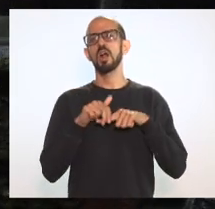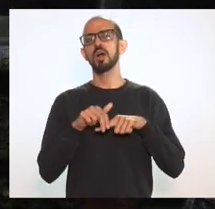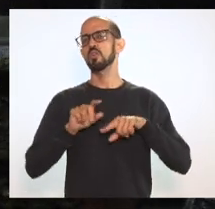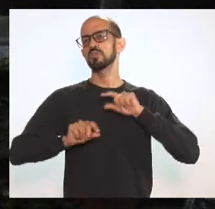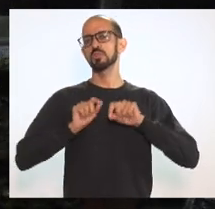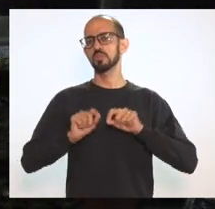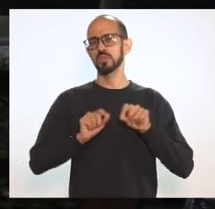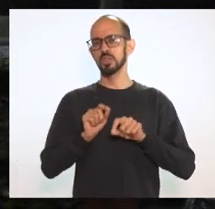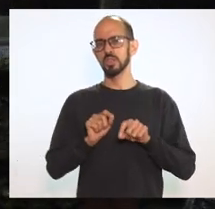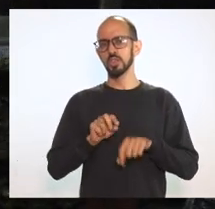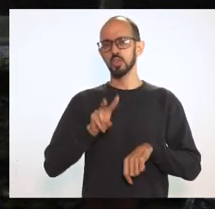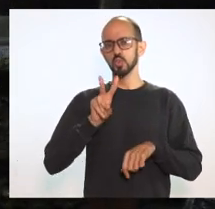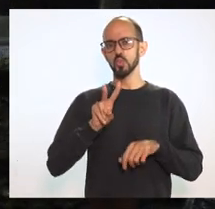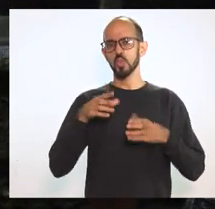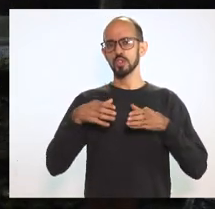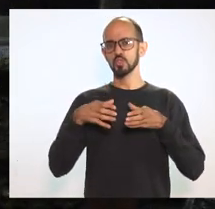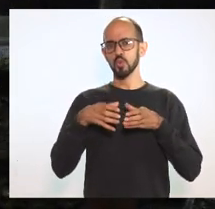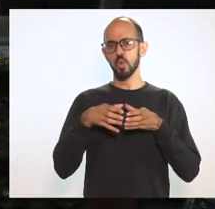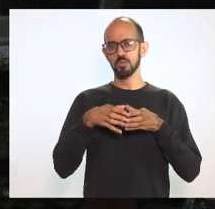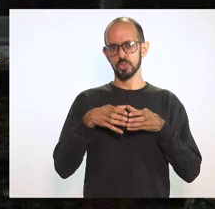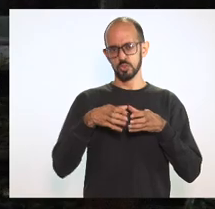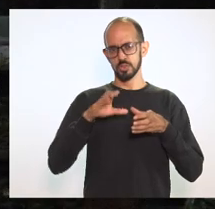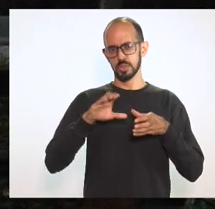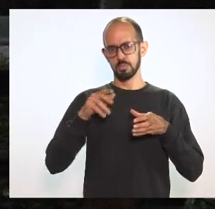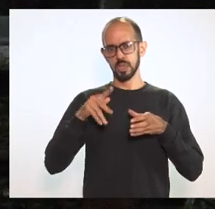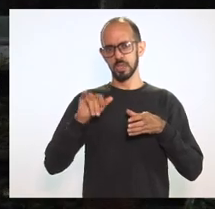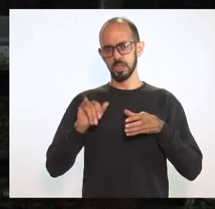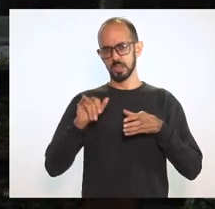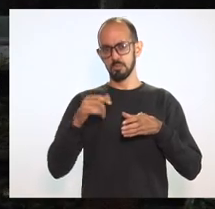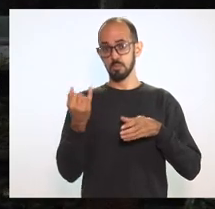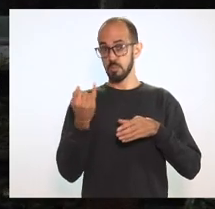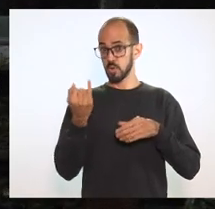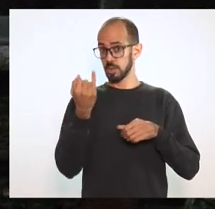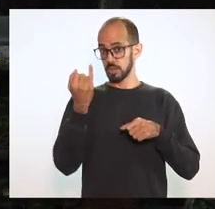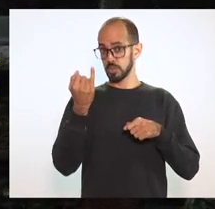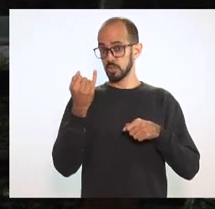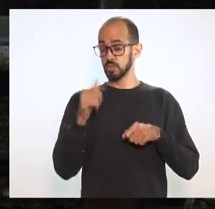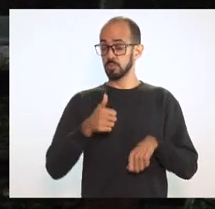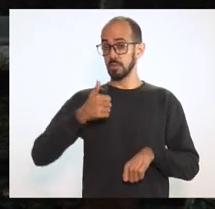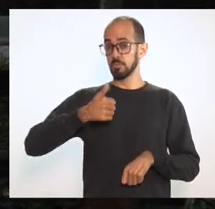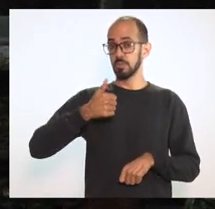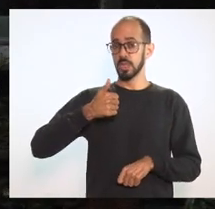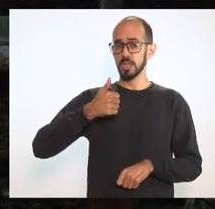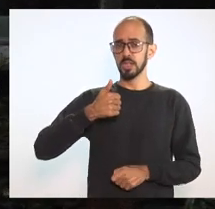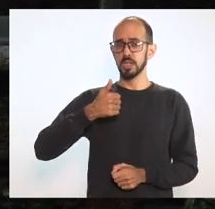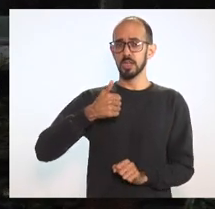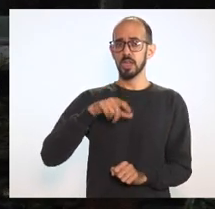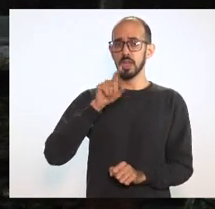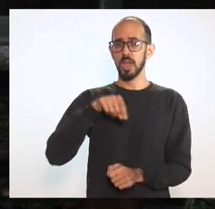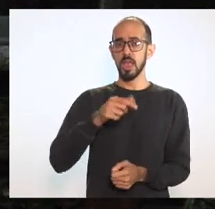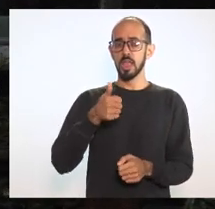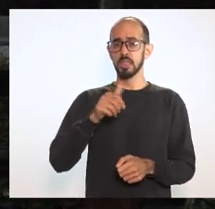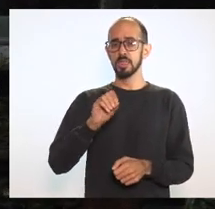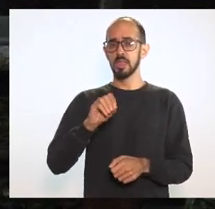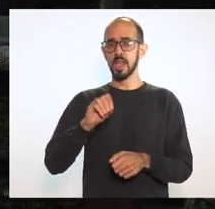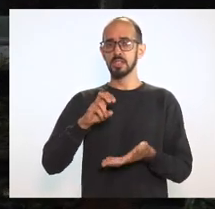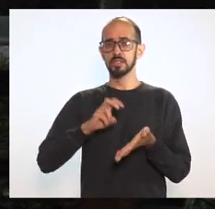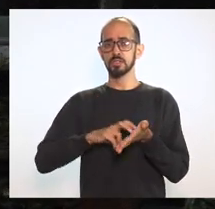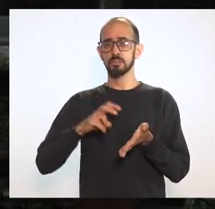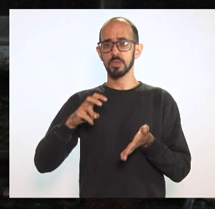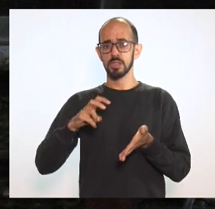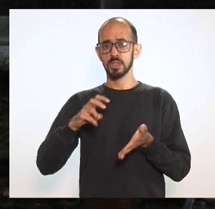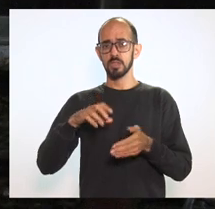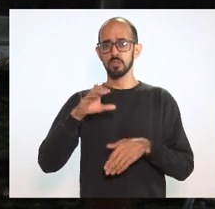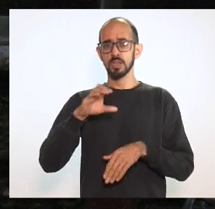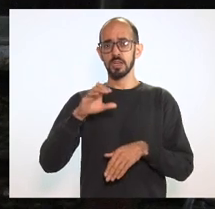de duas comissões importantes nesta casa. A primeira delas, às 10 da manhã, que foi a